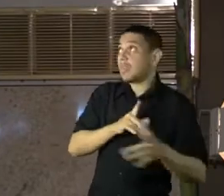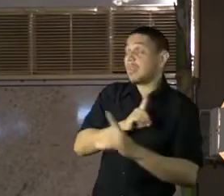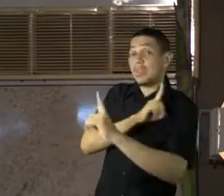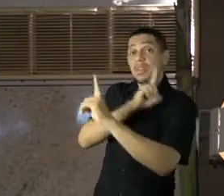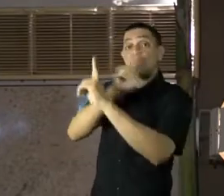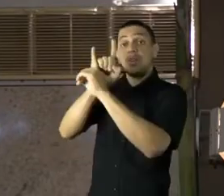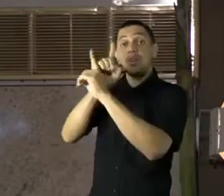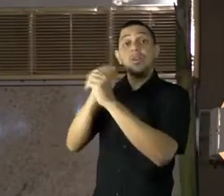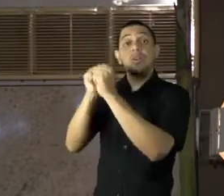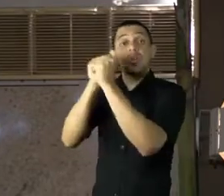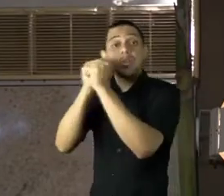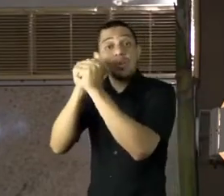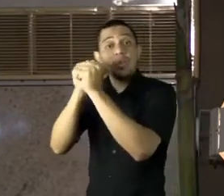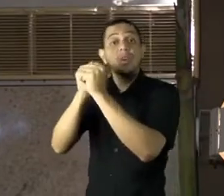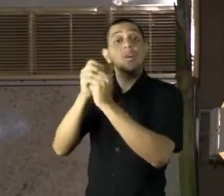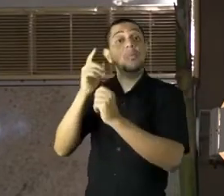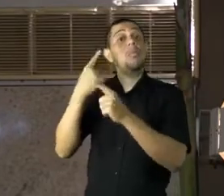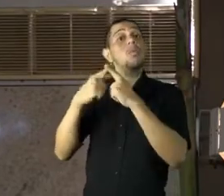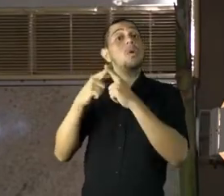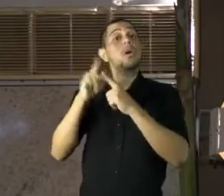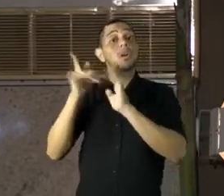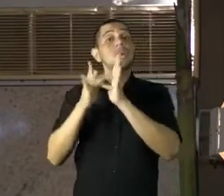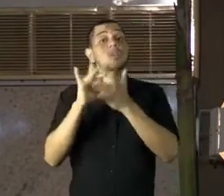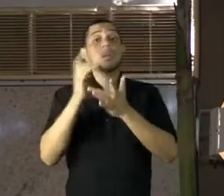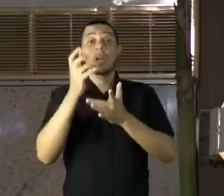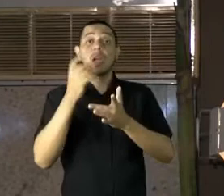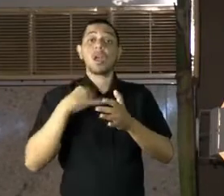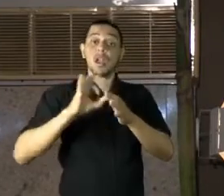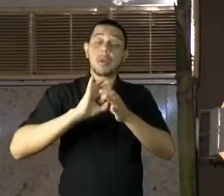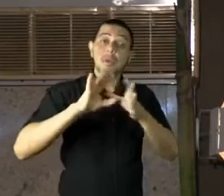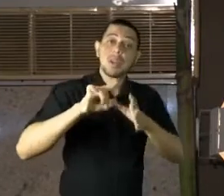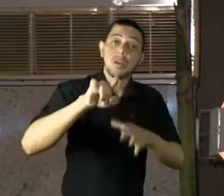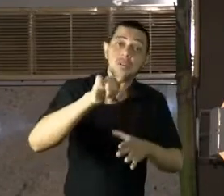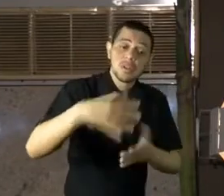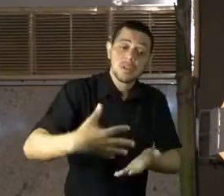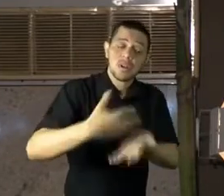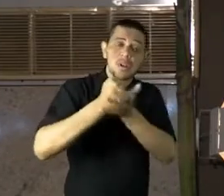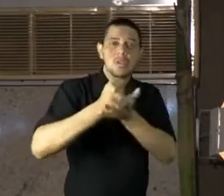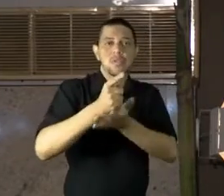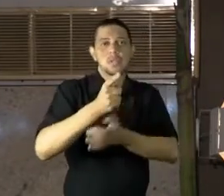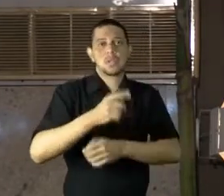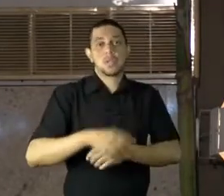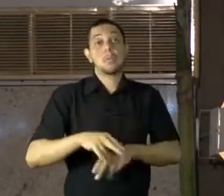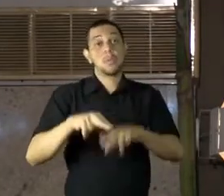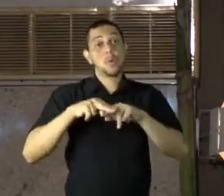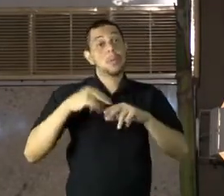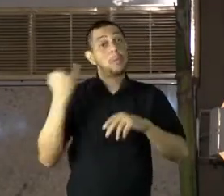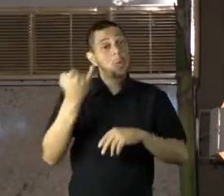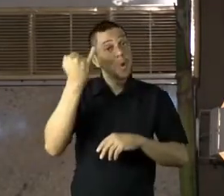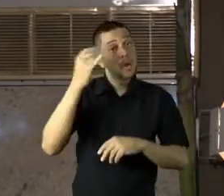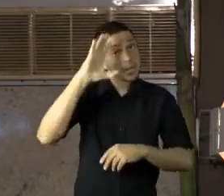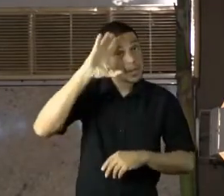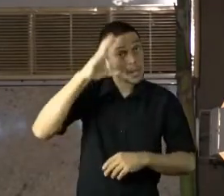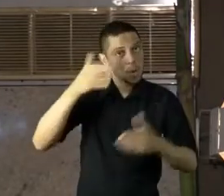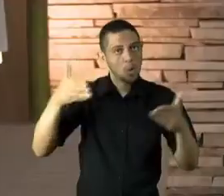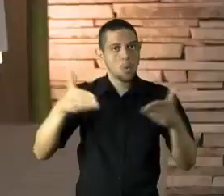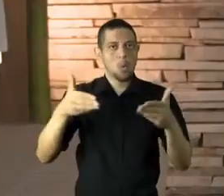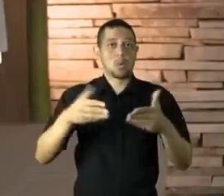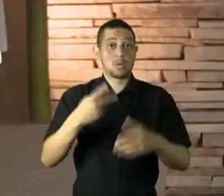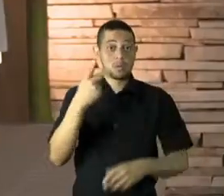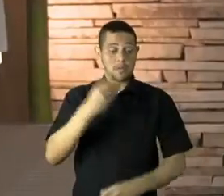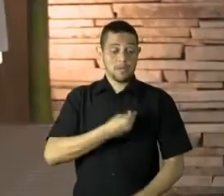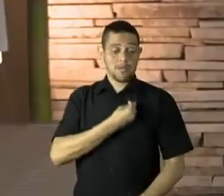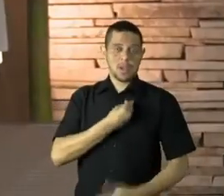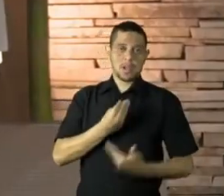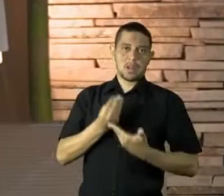Ele quer te libertar e restaurar te resgatar tome a sua decisão hoje e entregue a sua vida a Jesus